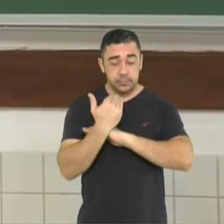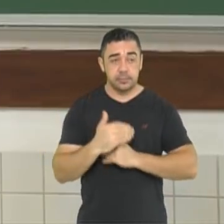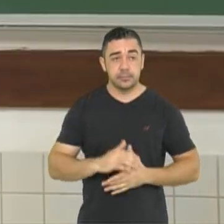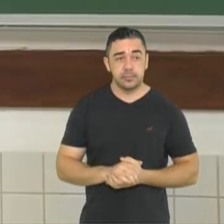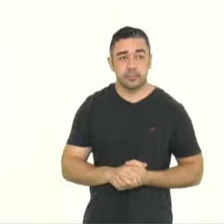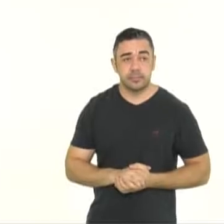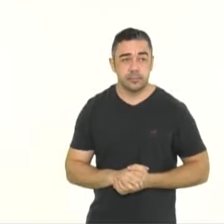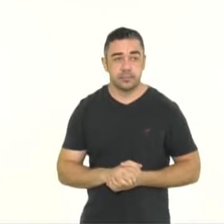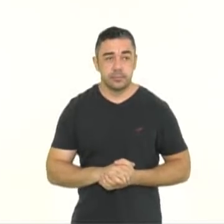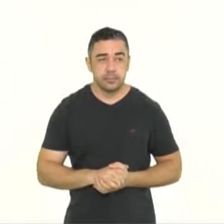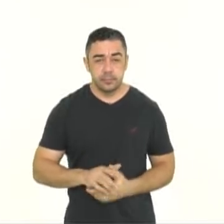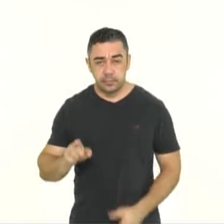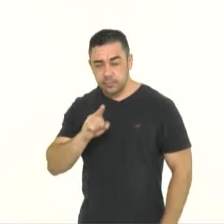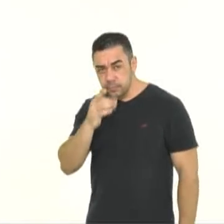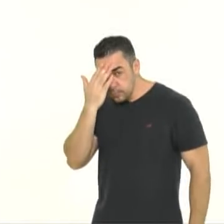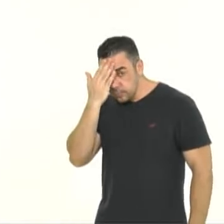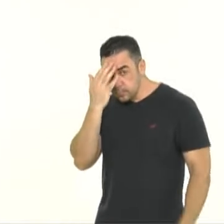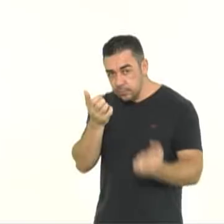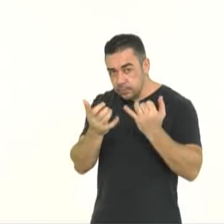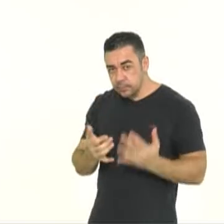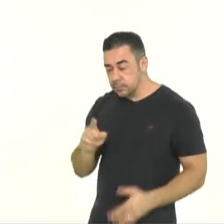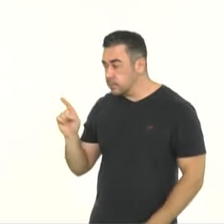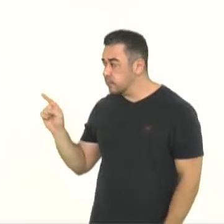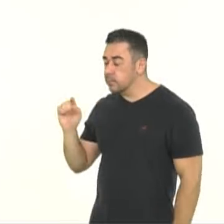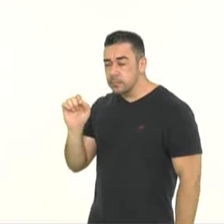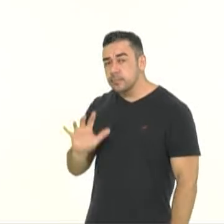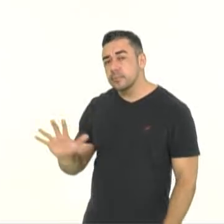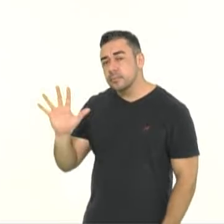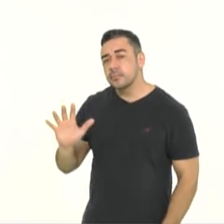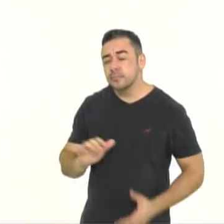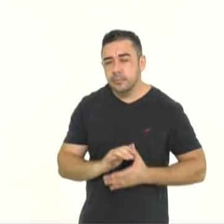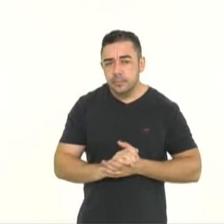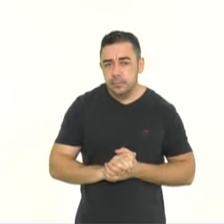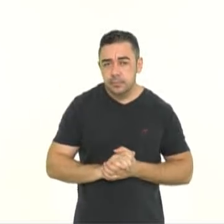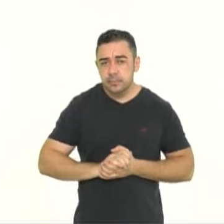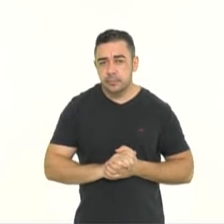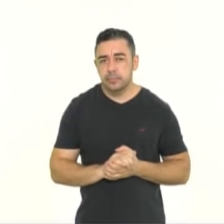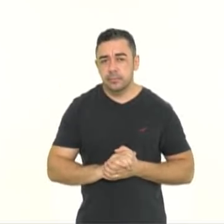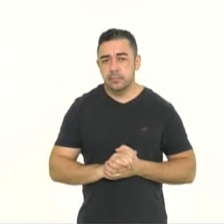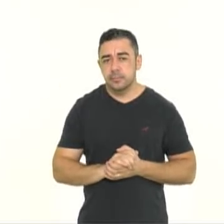ano. Você saberia dizer a que se refere essa imagem?